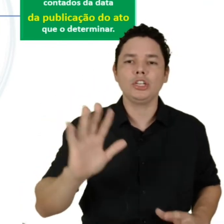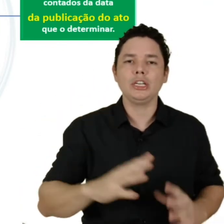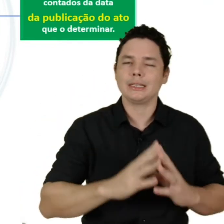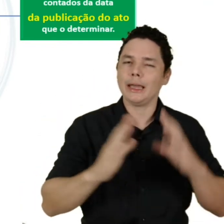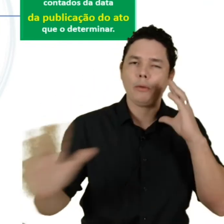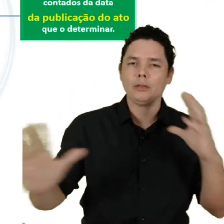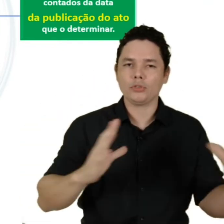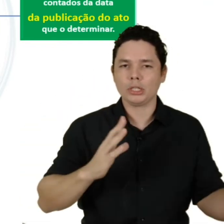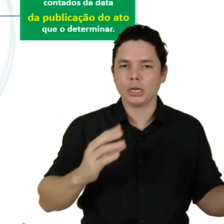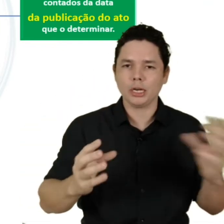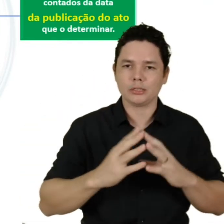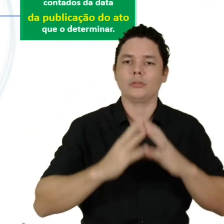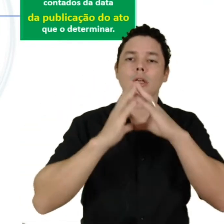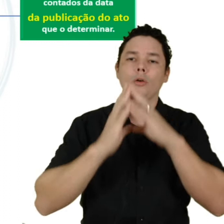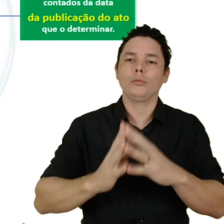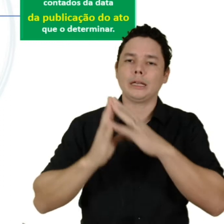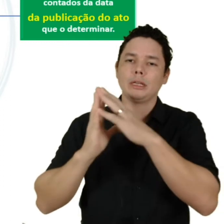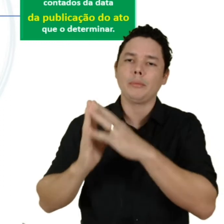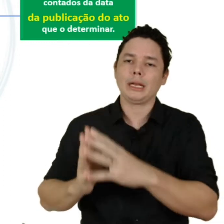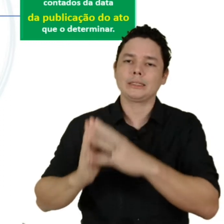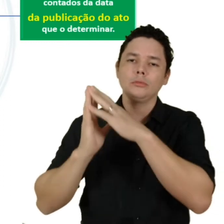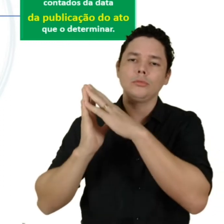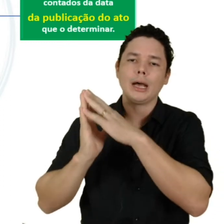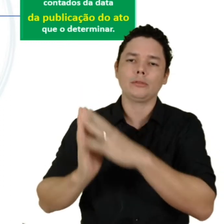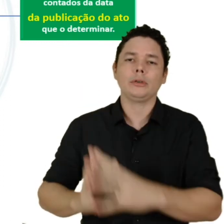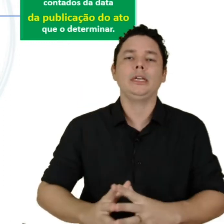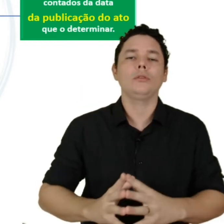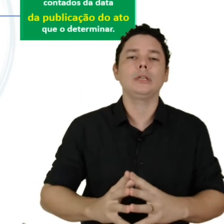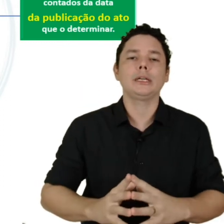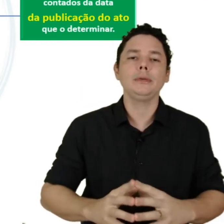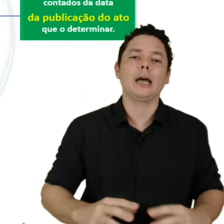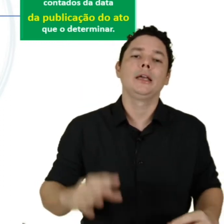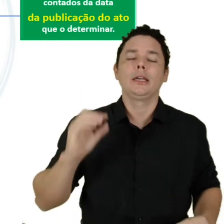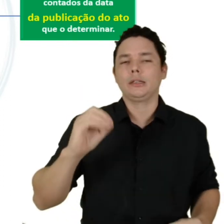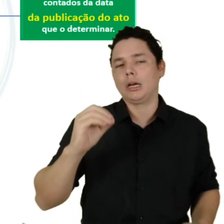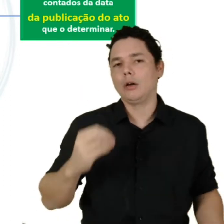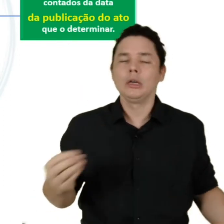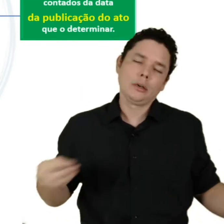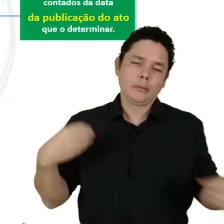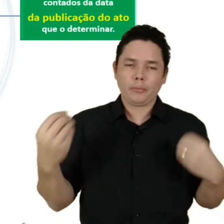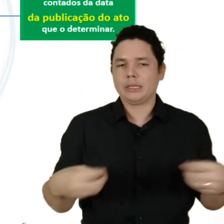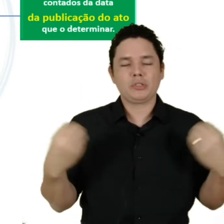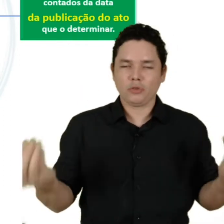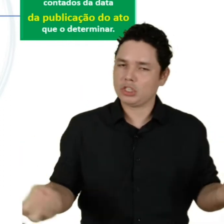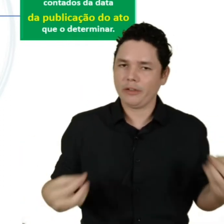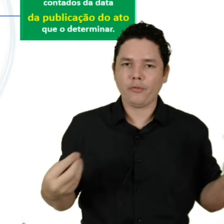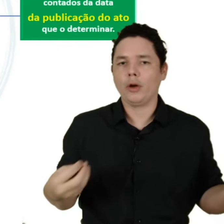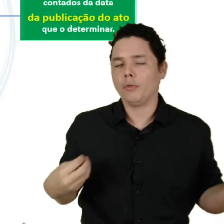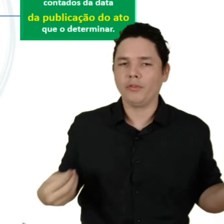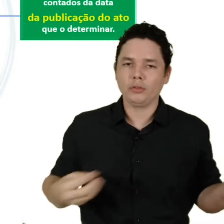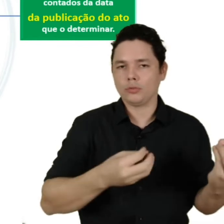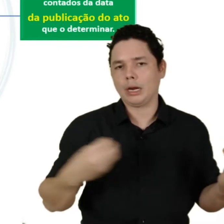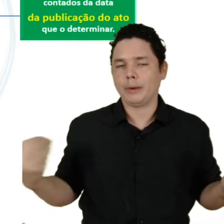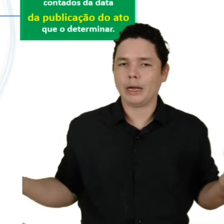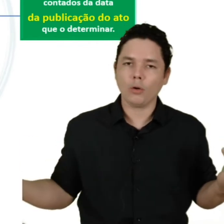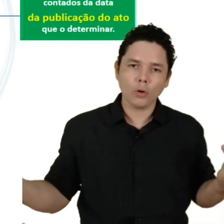5 dias, né? É o período de trânsito, contados da publicação do ato que o determinar. Então, por exemplo, se você for